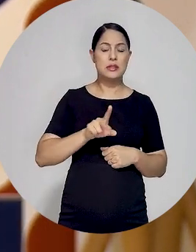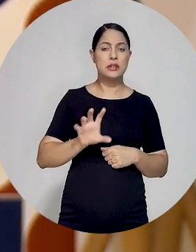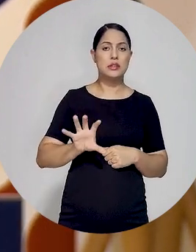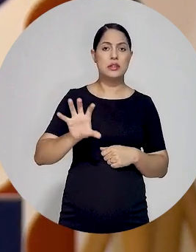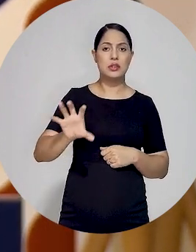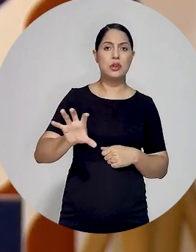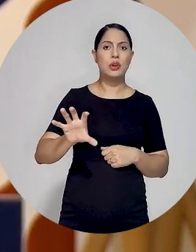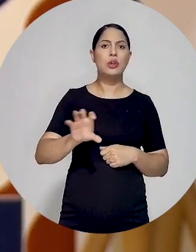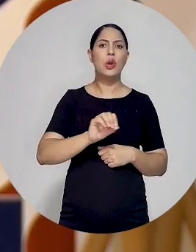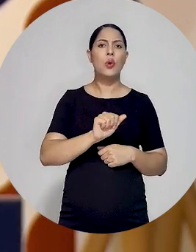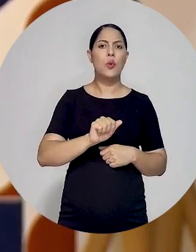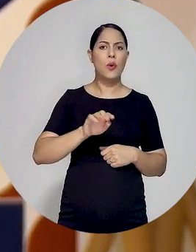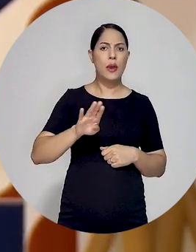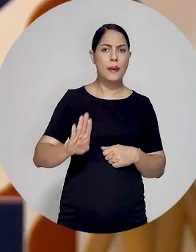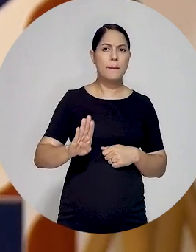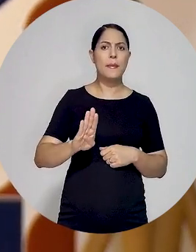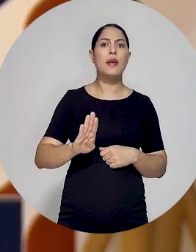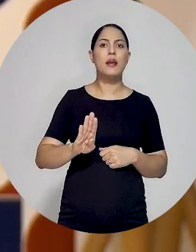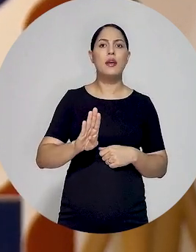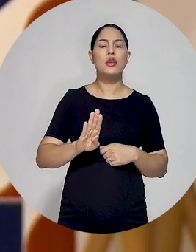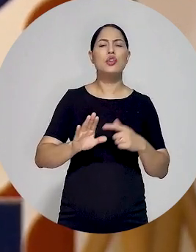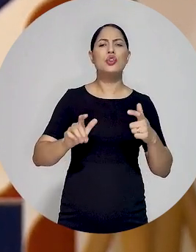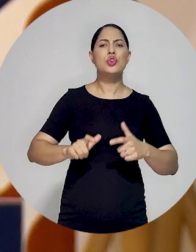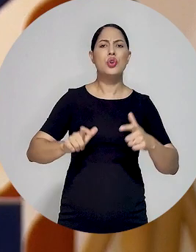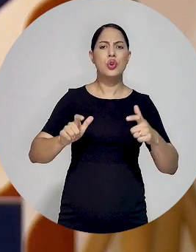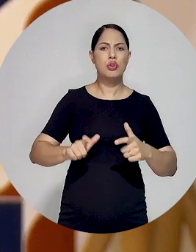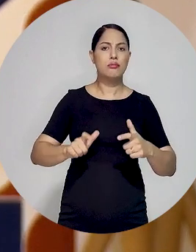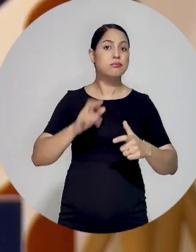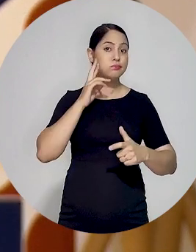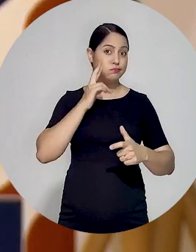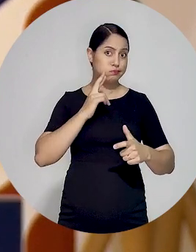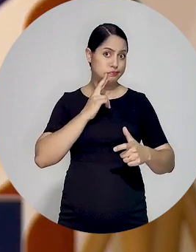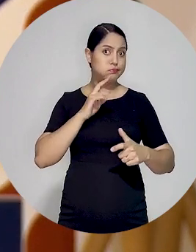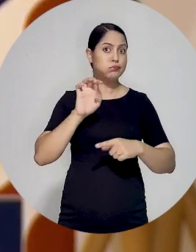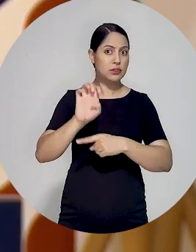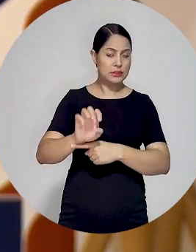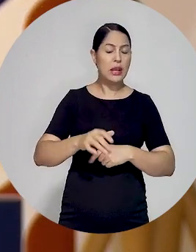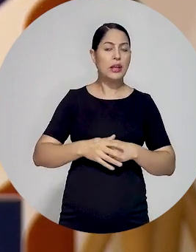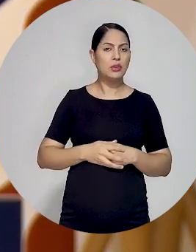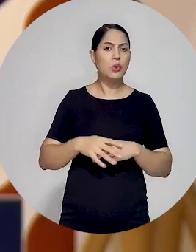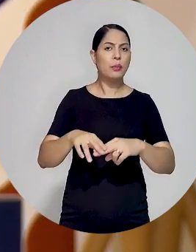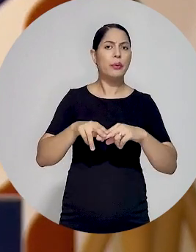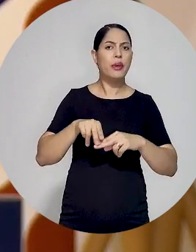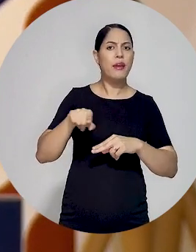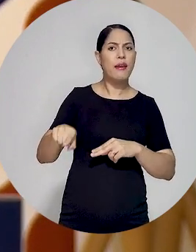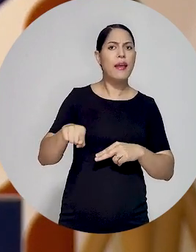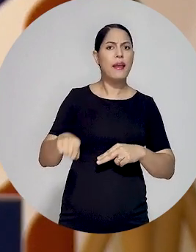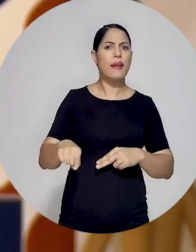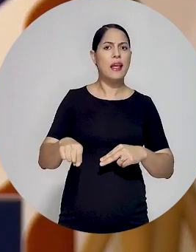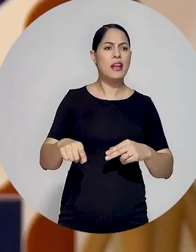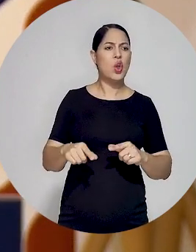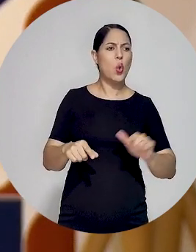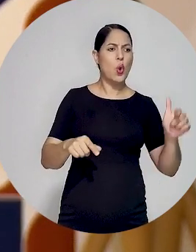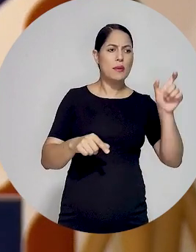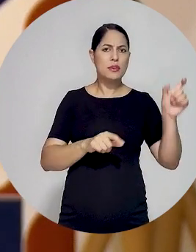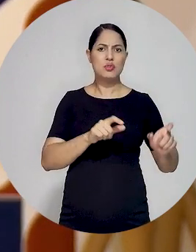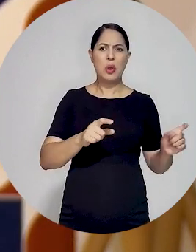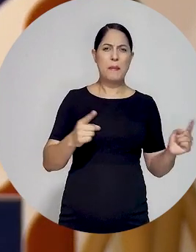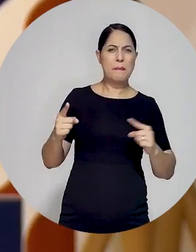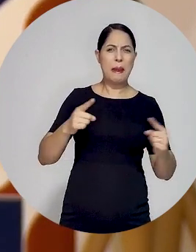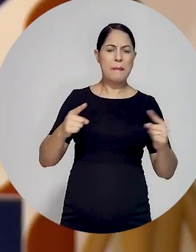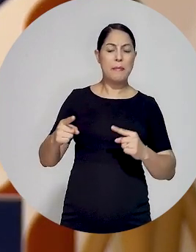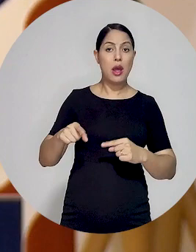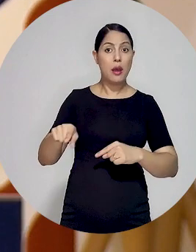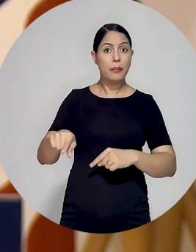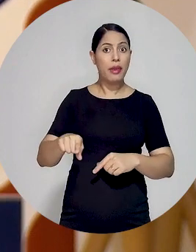da seccional da OAB de Rondônia, Márcio Nogueira, que sofreu ataques do judiciário local após destacar relatos